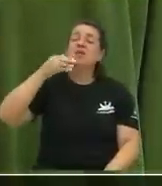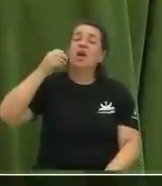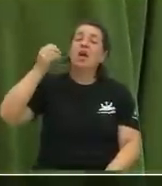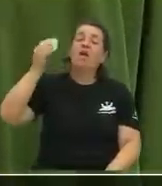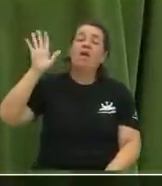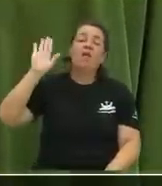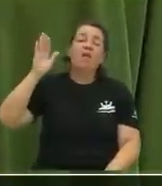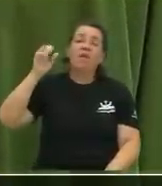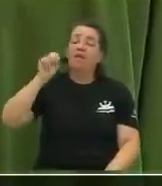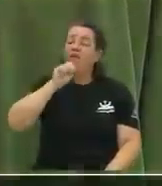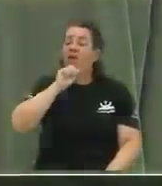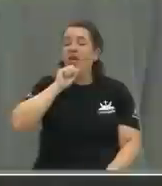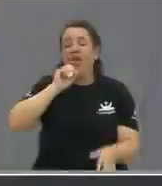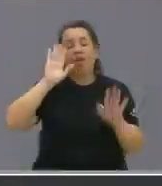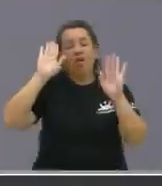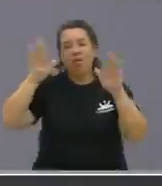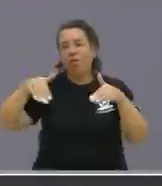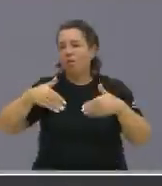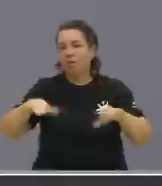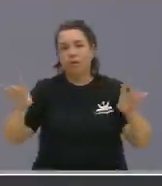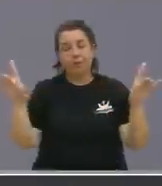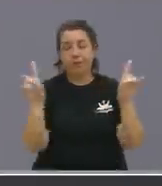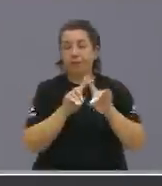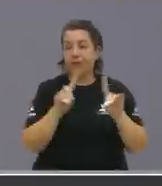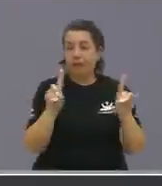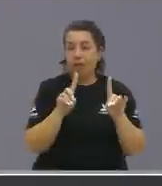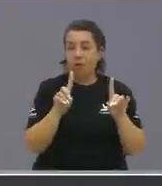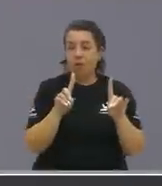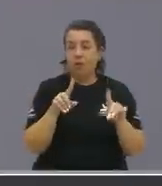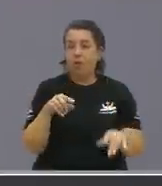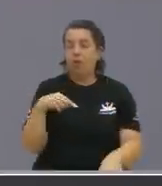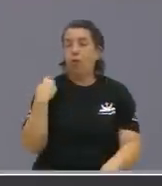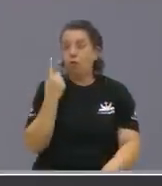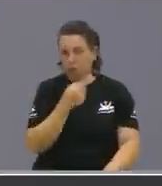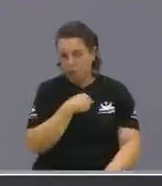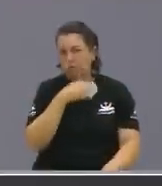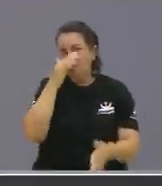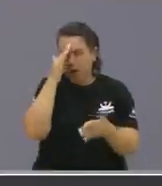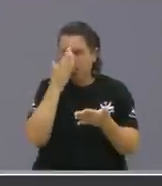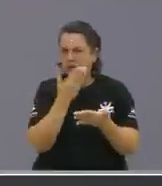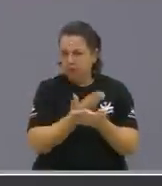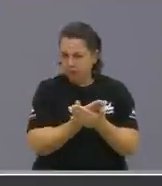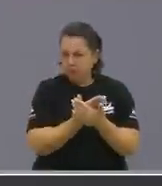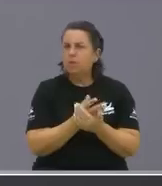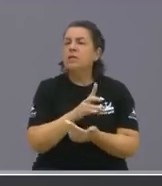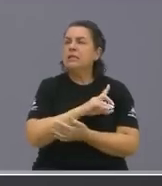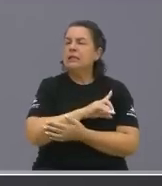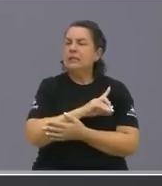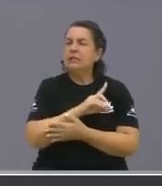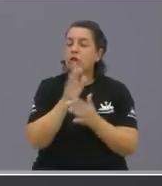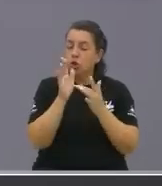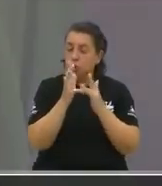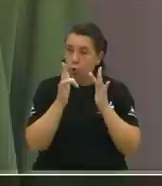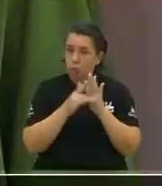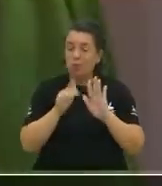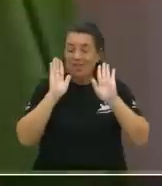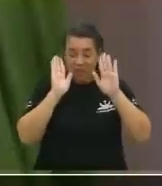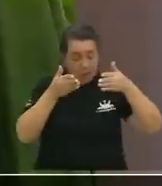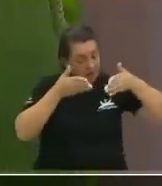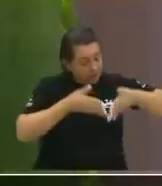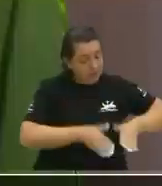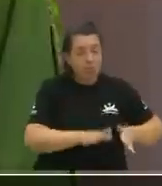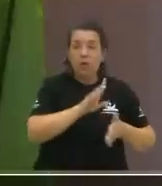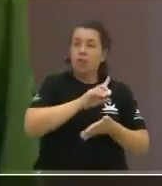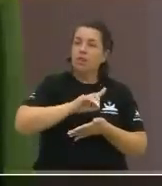não é católico isso, não é da nossa teologia, não é da nossa fé, pensar que Jesus